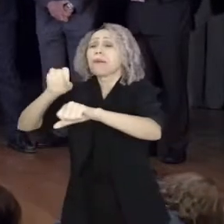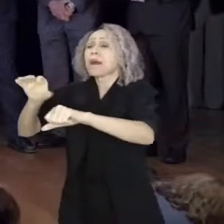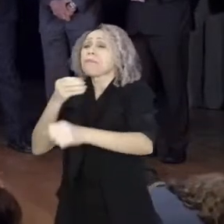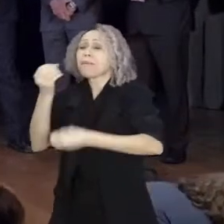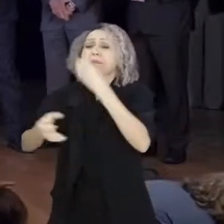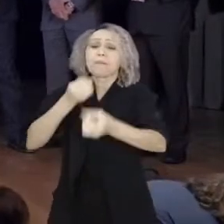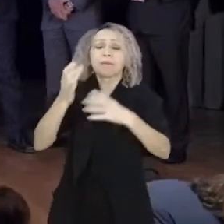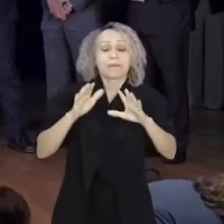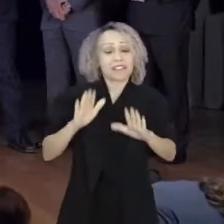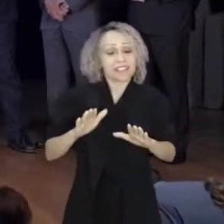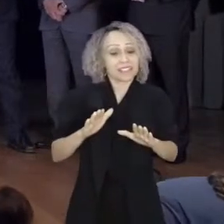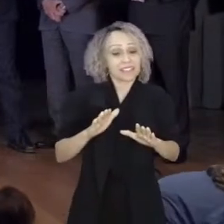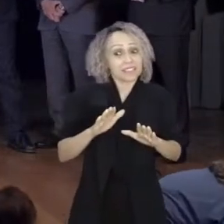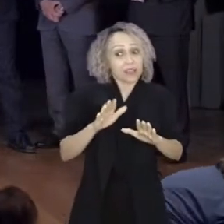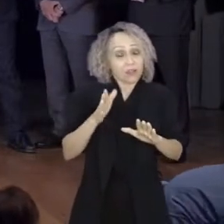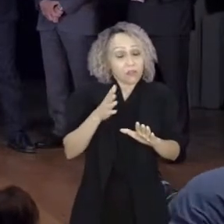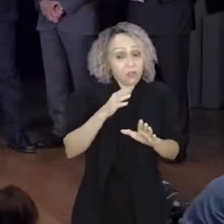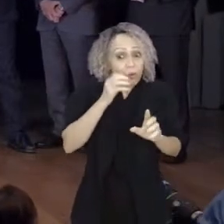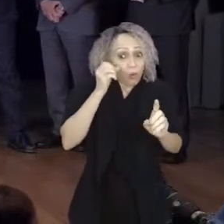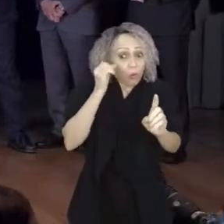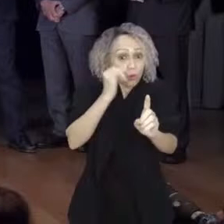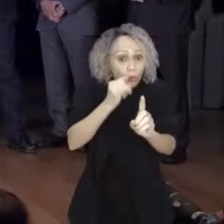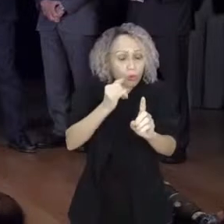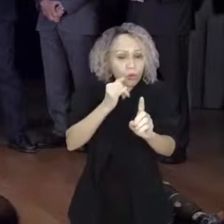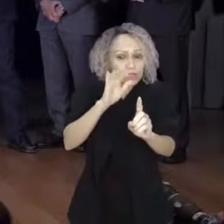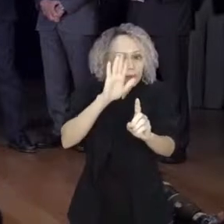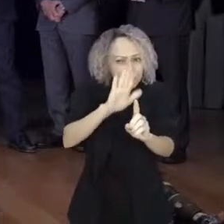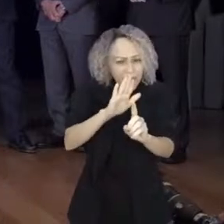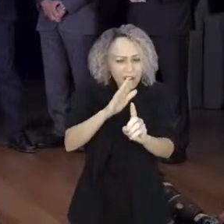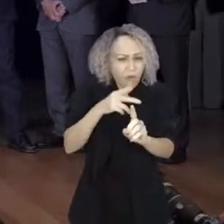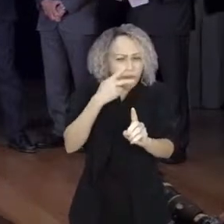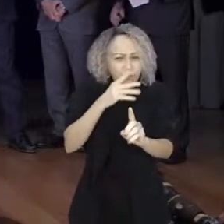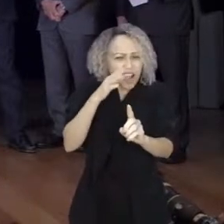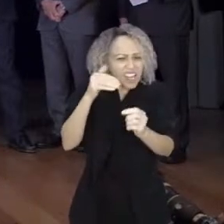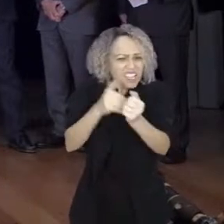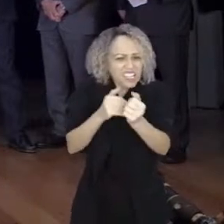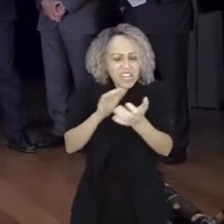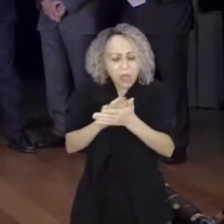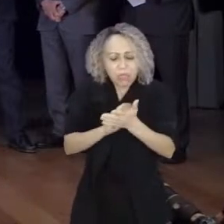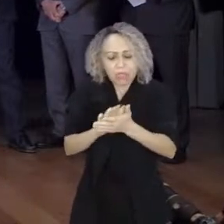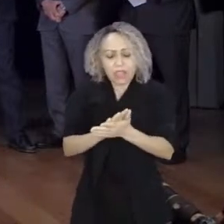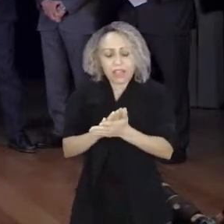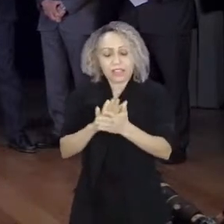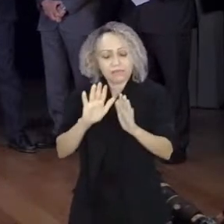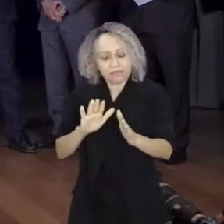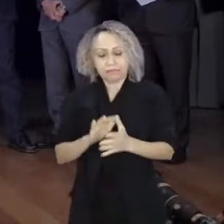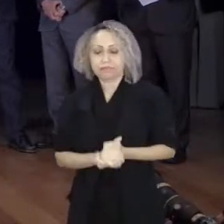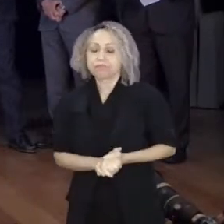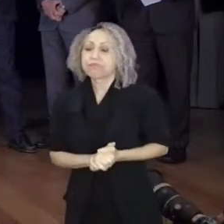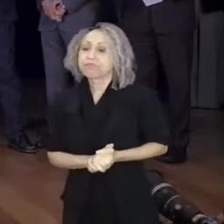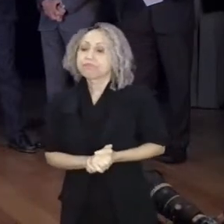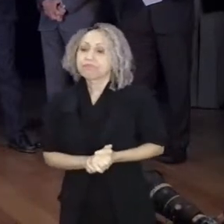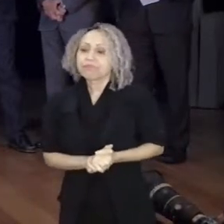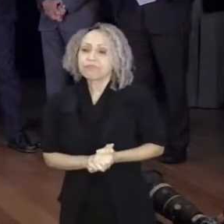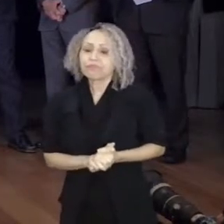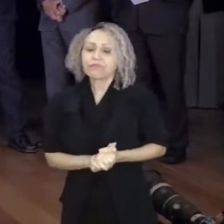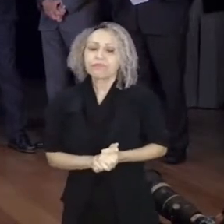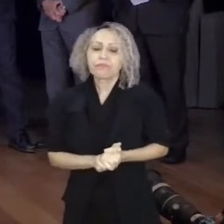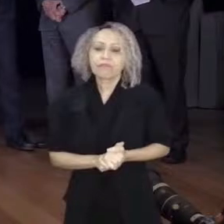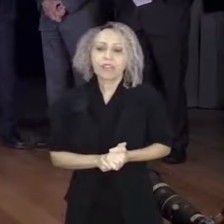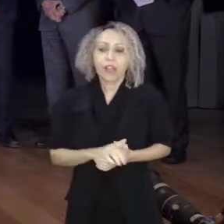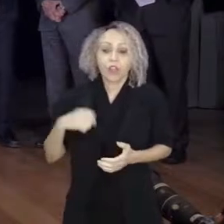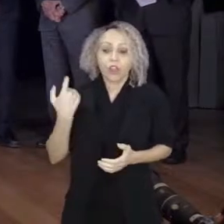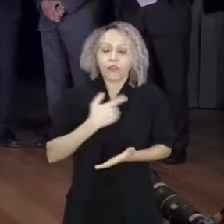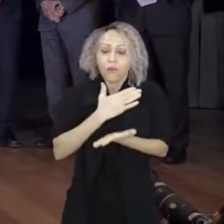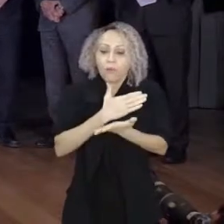indicar, talvez mais do que hoje, mais o dobro disso, porque nós vamos começar a montar. Eu